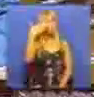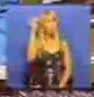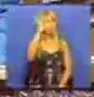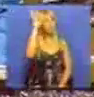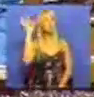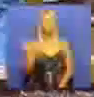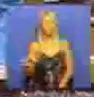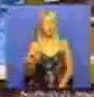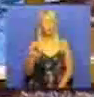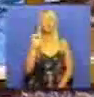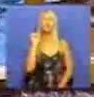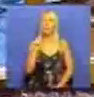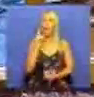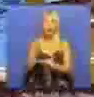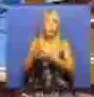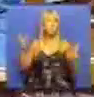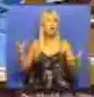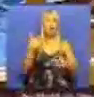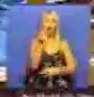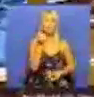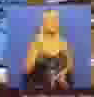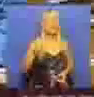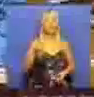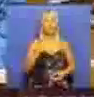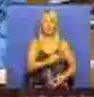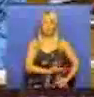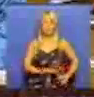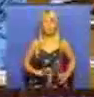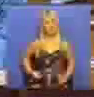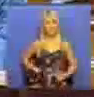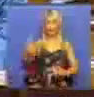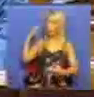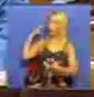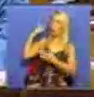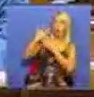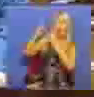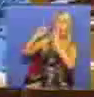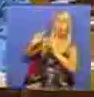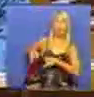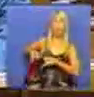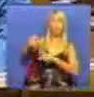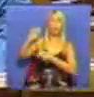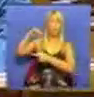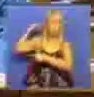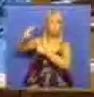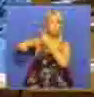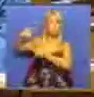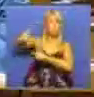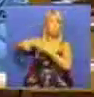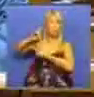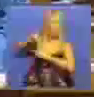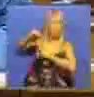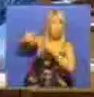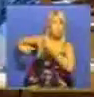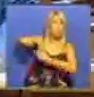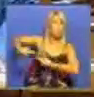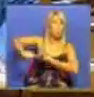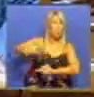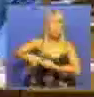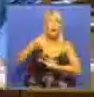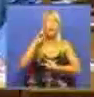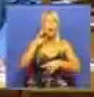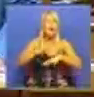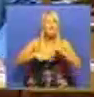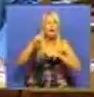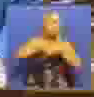7,1% é a maior taxa de desemprego desde que começou esta série cronológica das medições do desemprego